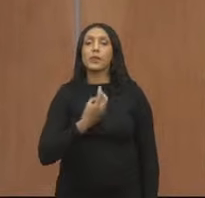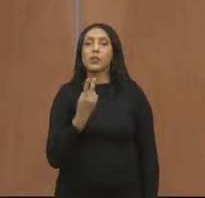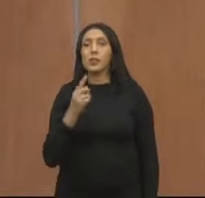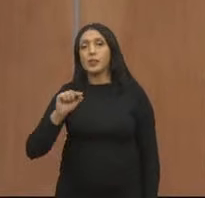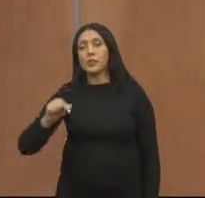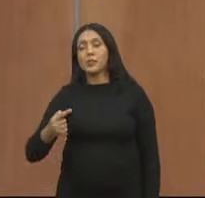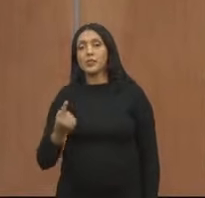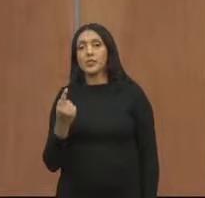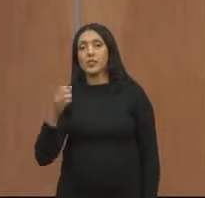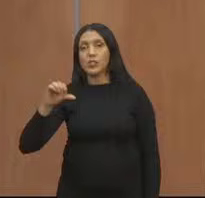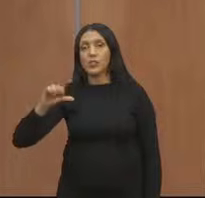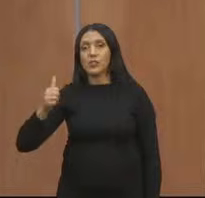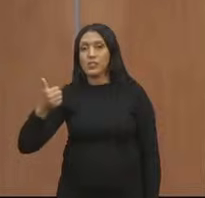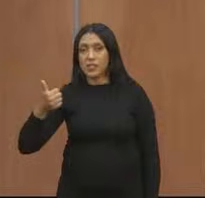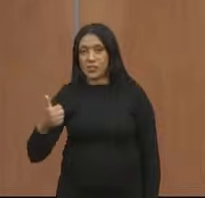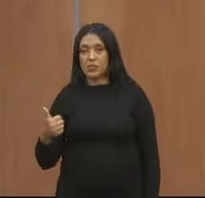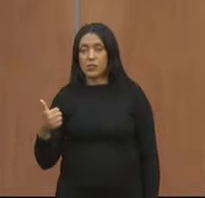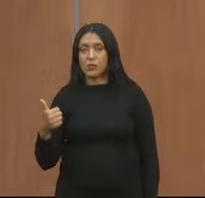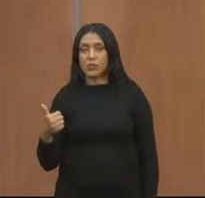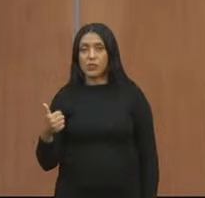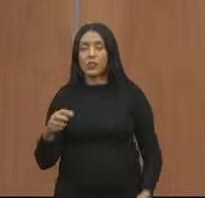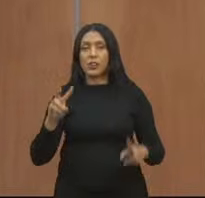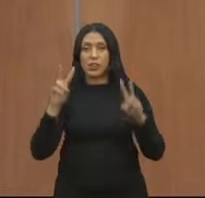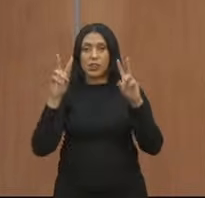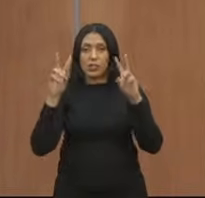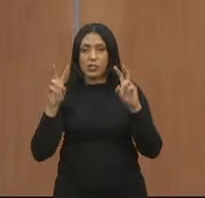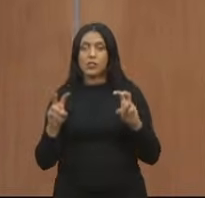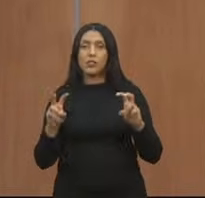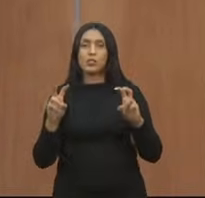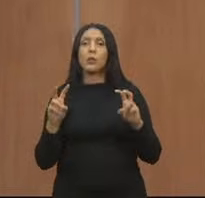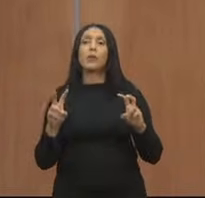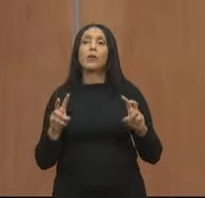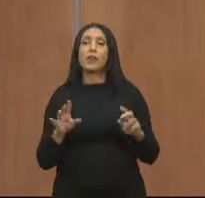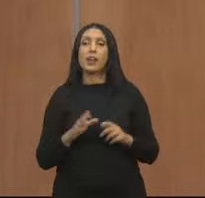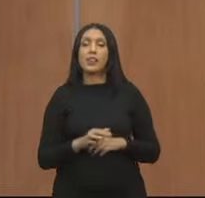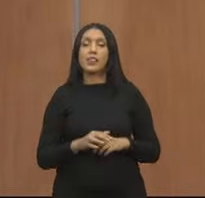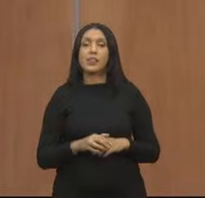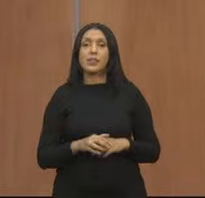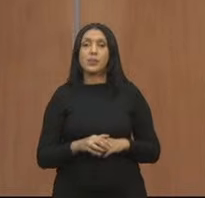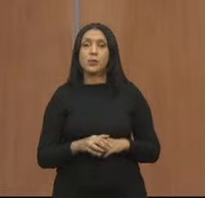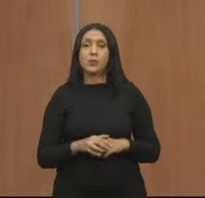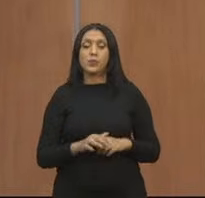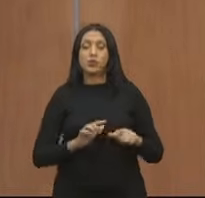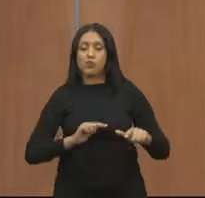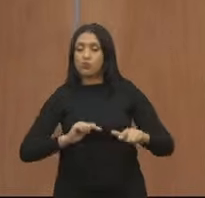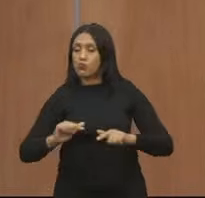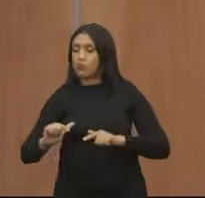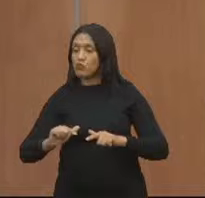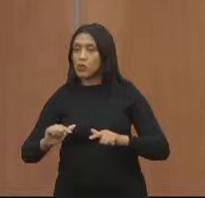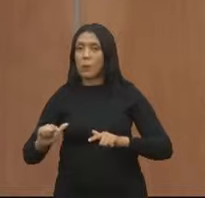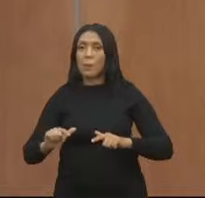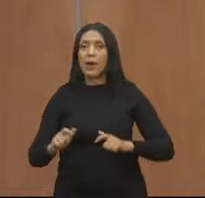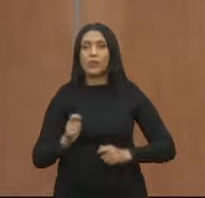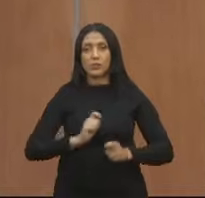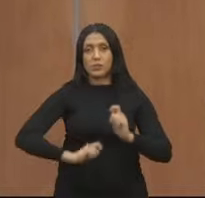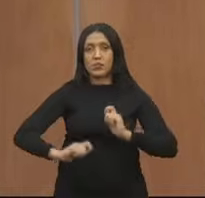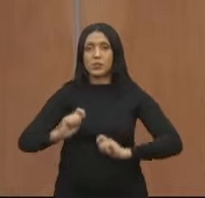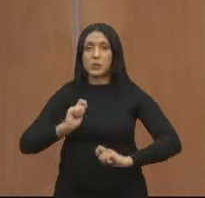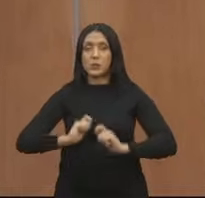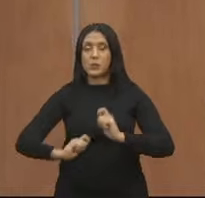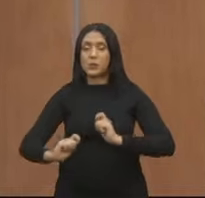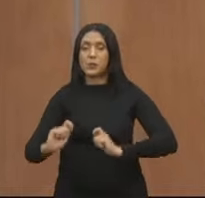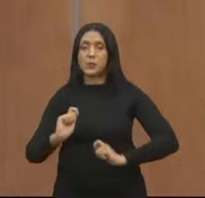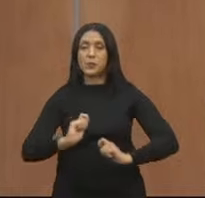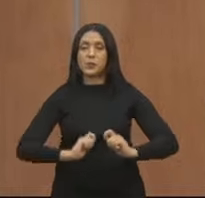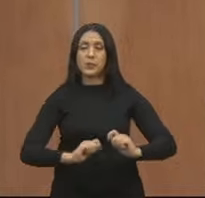2191, manutenção de serviços administrativos. E a emenda 2, que o senhor pediu? 2?